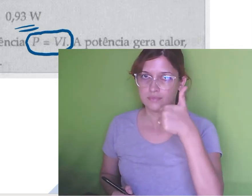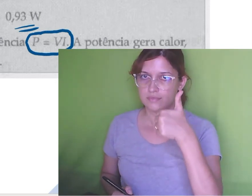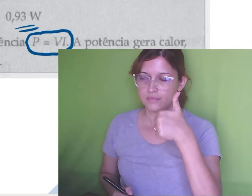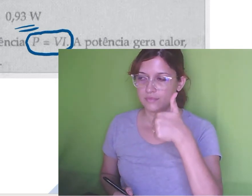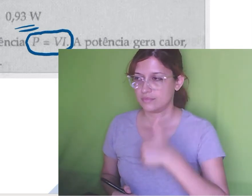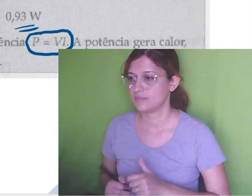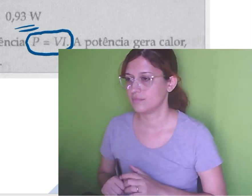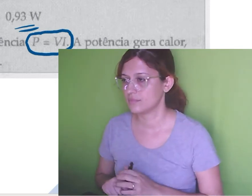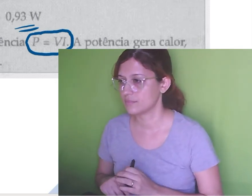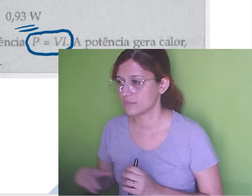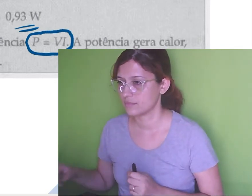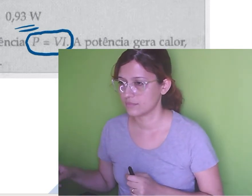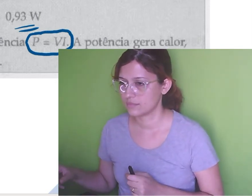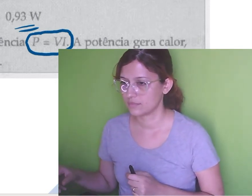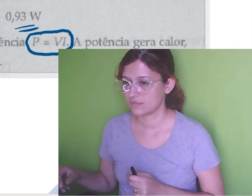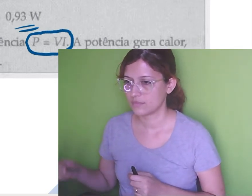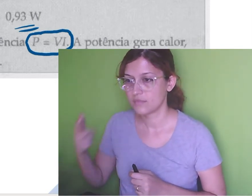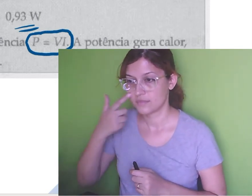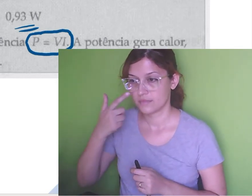Veja aqui a fórmula.